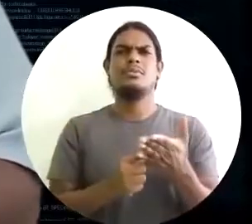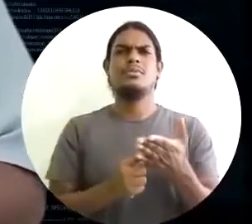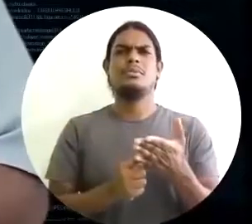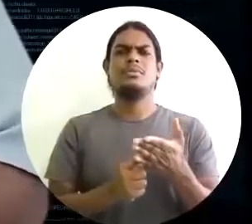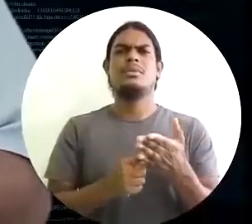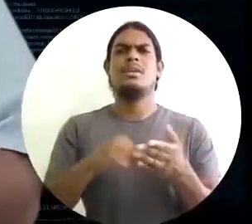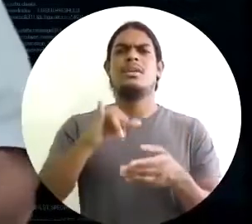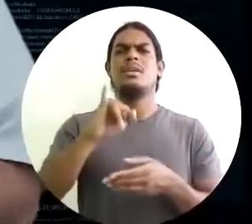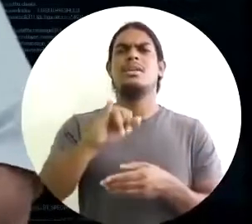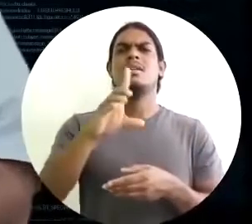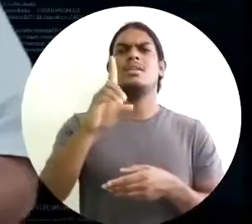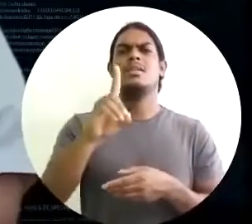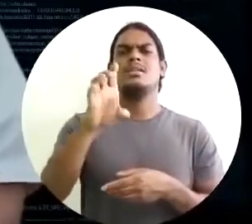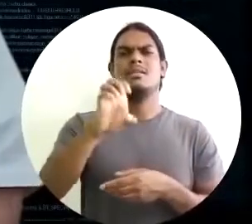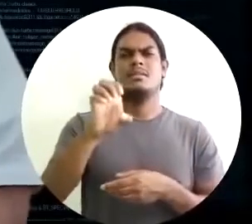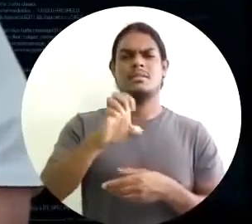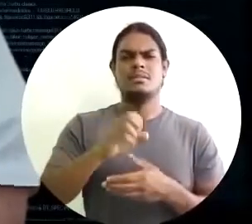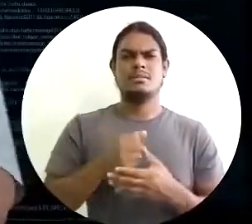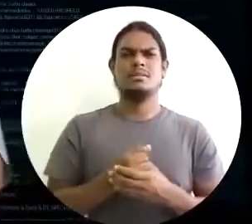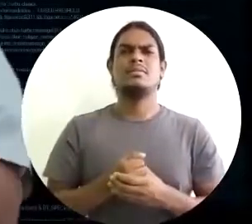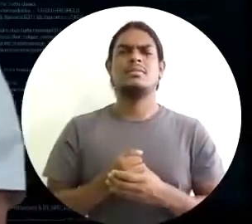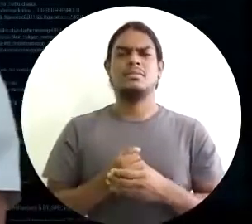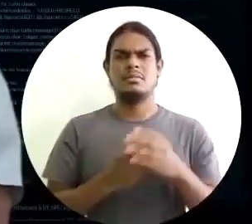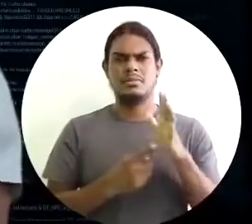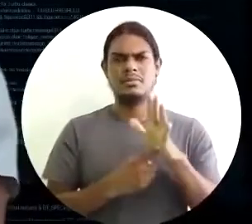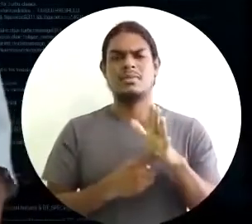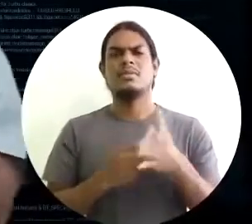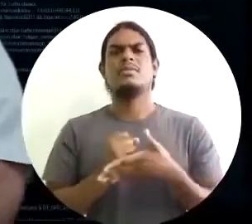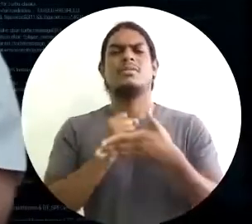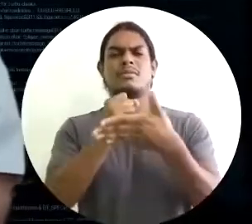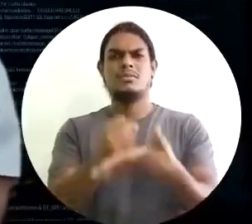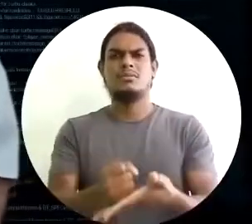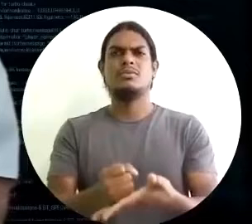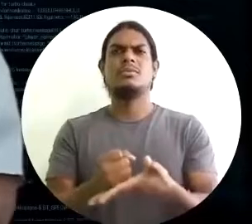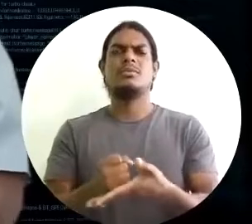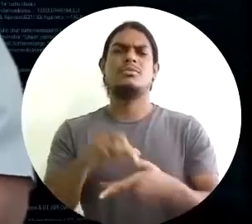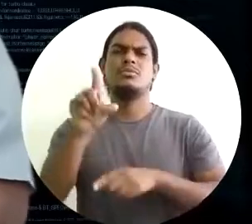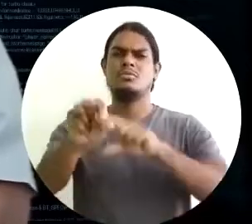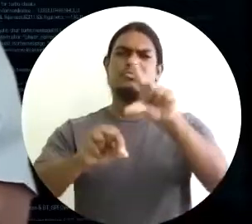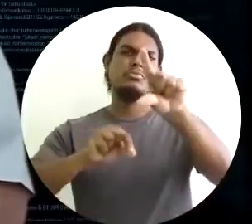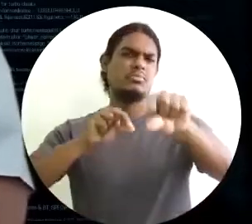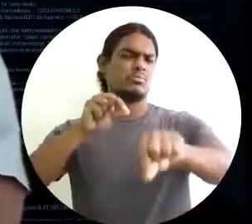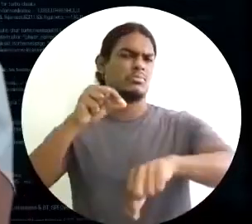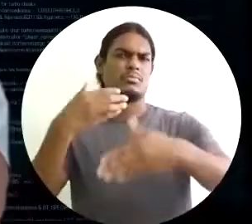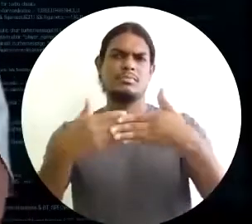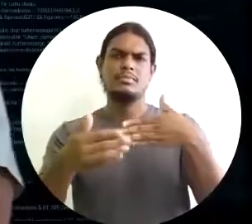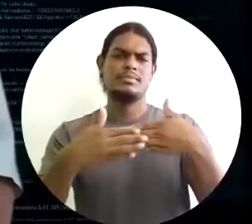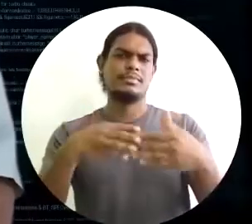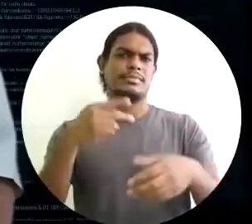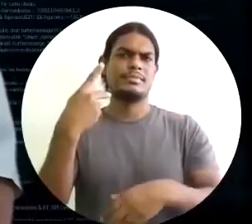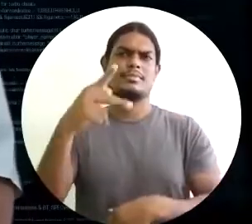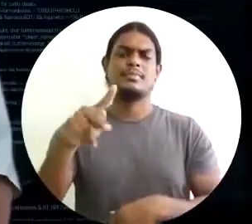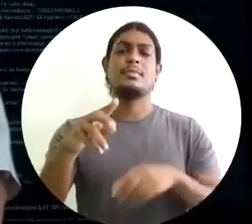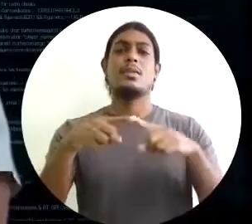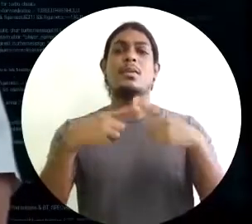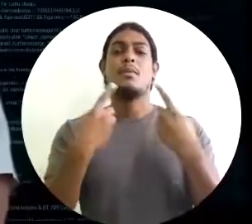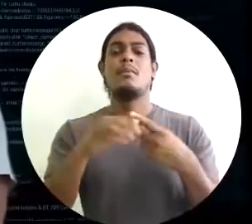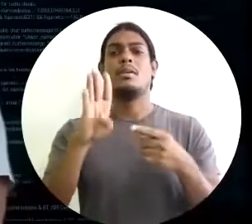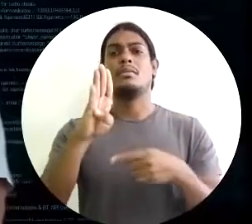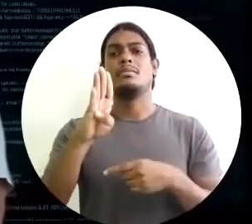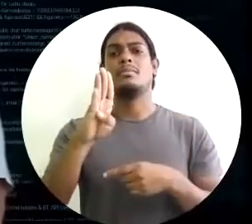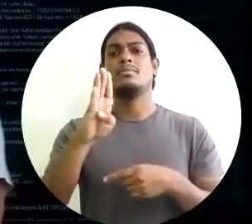de IDE que vão auxiliar no processo. Existem vários. A escolha é sua. Mas o bloco de notas ele